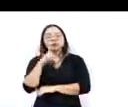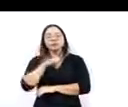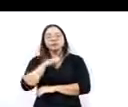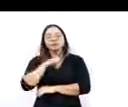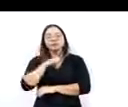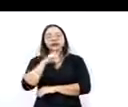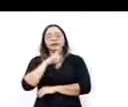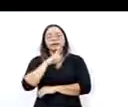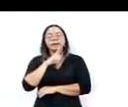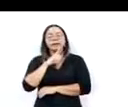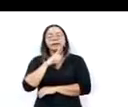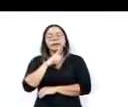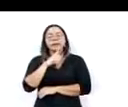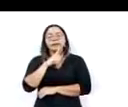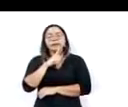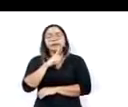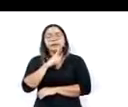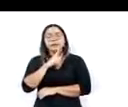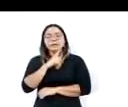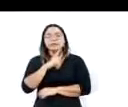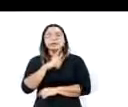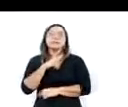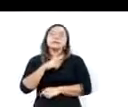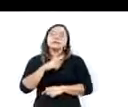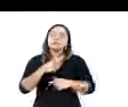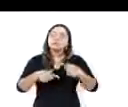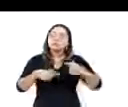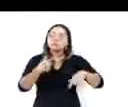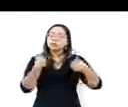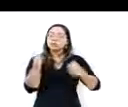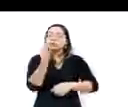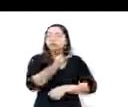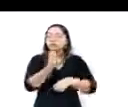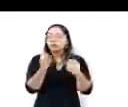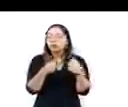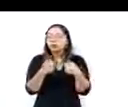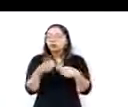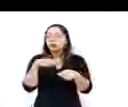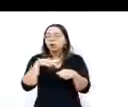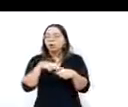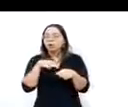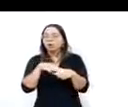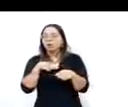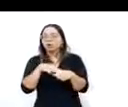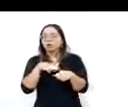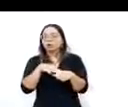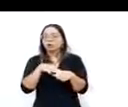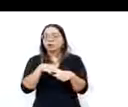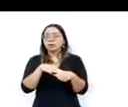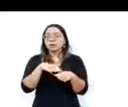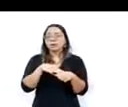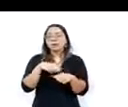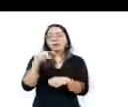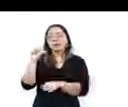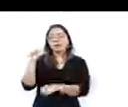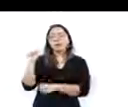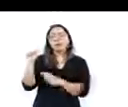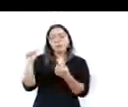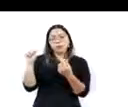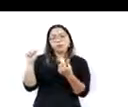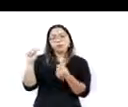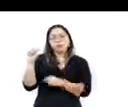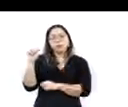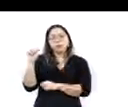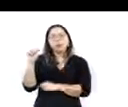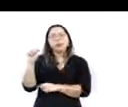esses recursos que a gente tanto precisa, Julimar. O município, a arrecadação dos nossos municípios é muito baixa, é muito pequena. Nós não temos